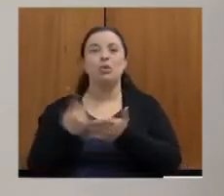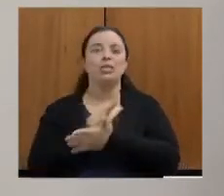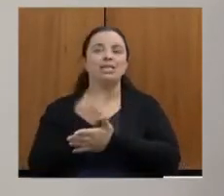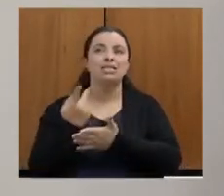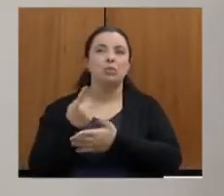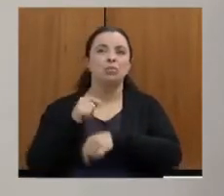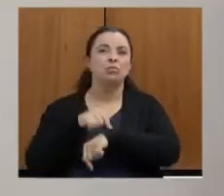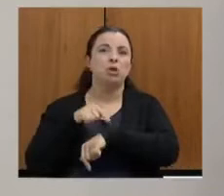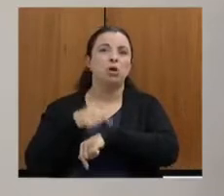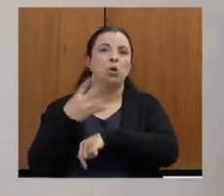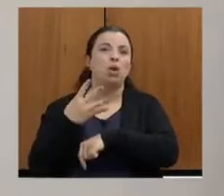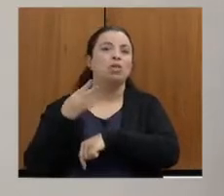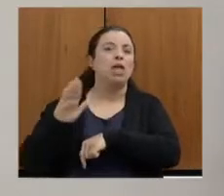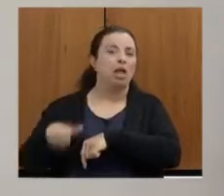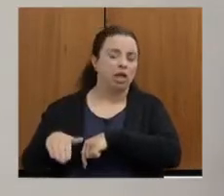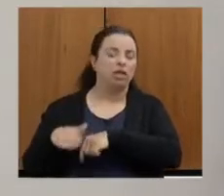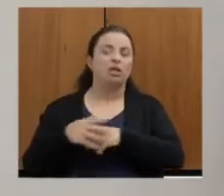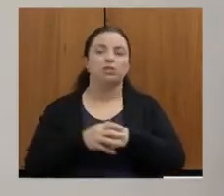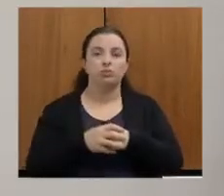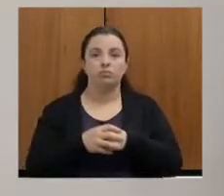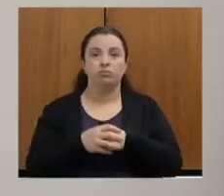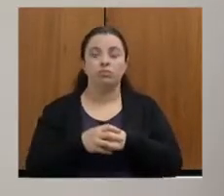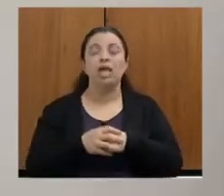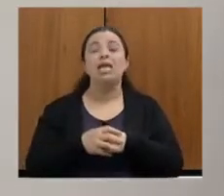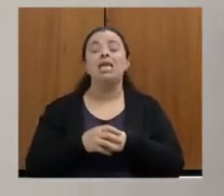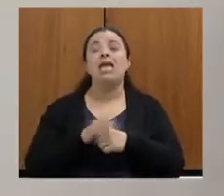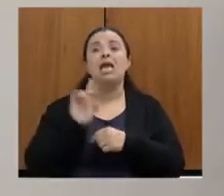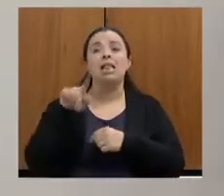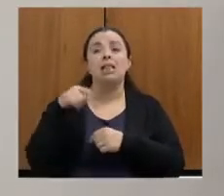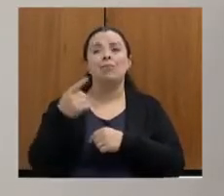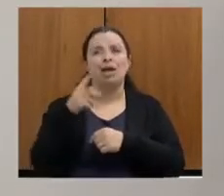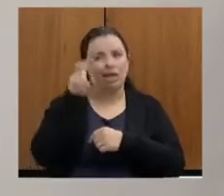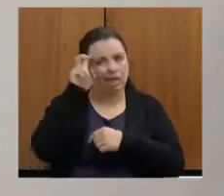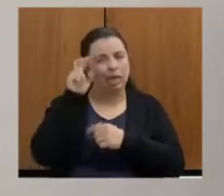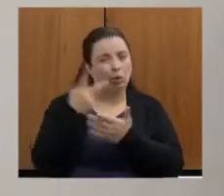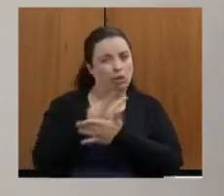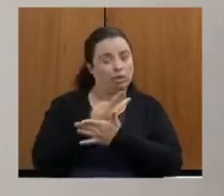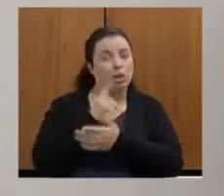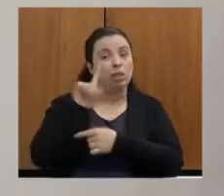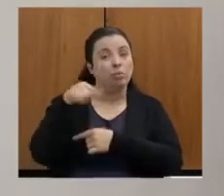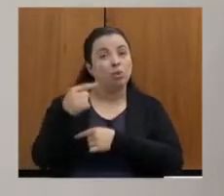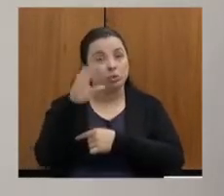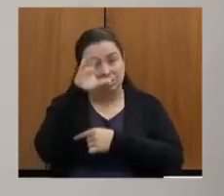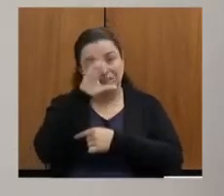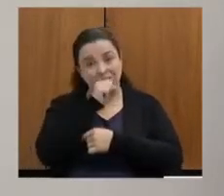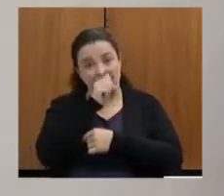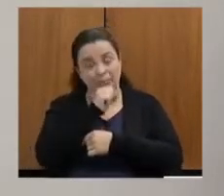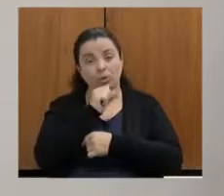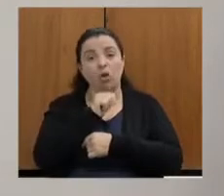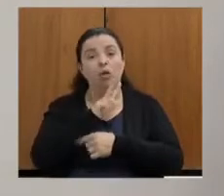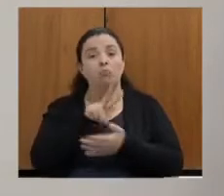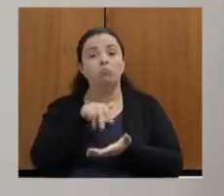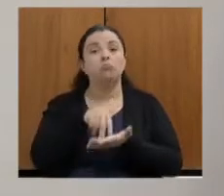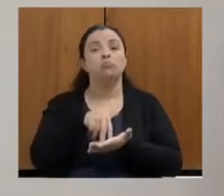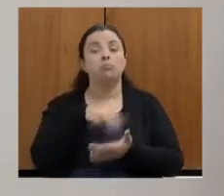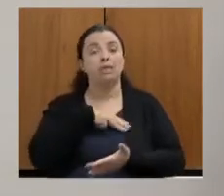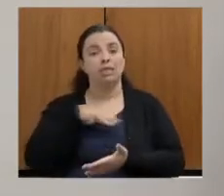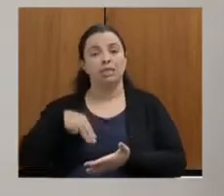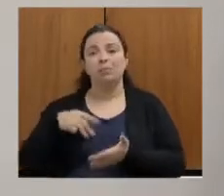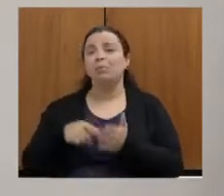pela primeira vez em Mariana e de lá nós estamos falando então de novembro de